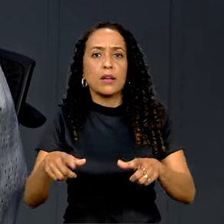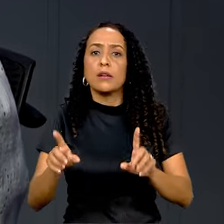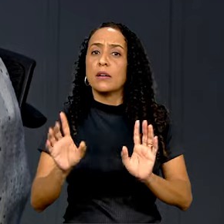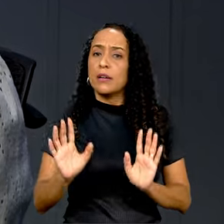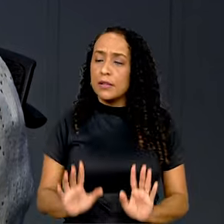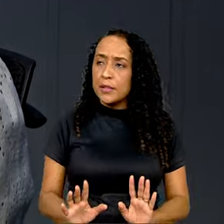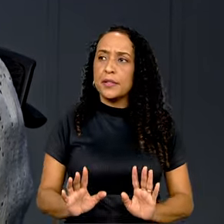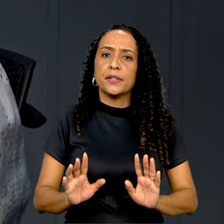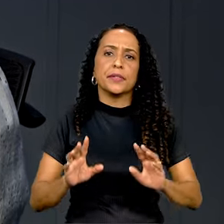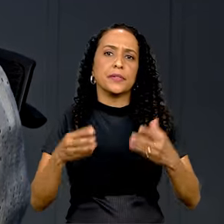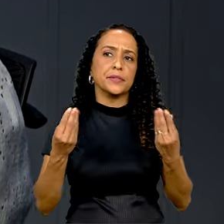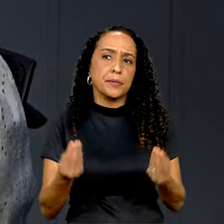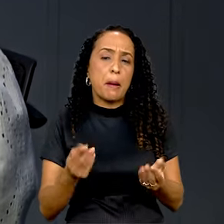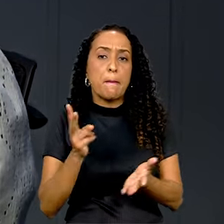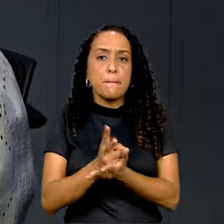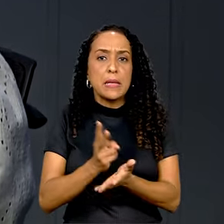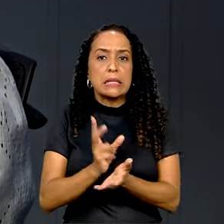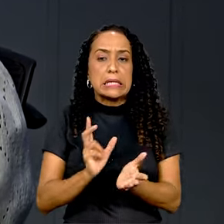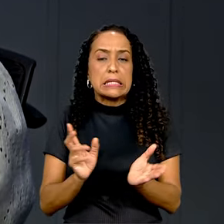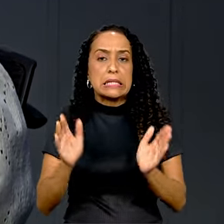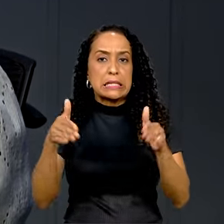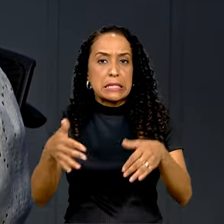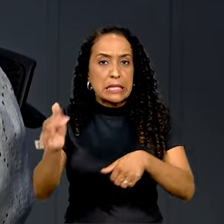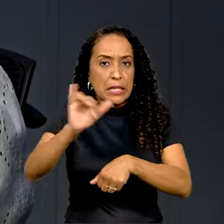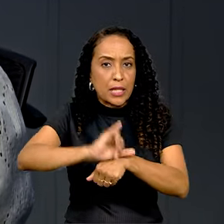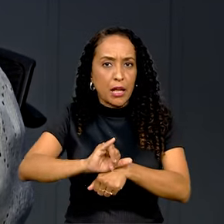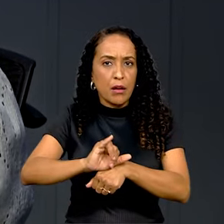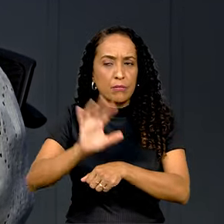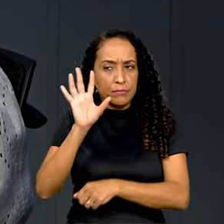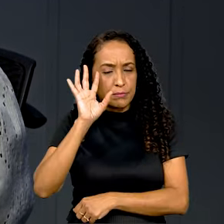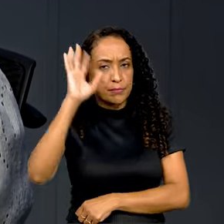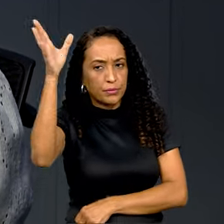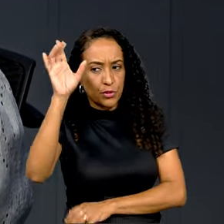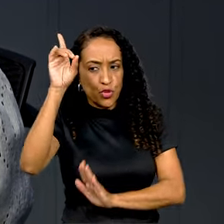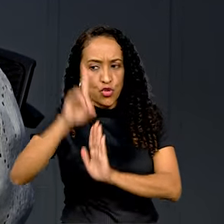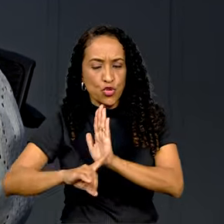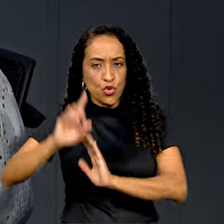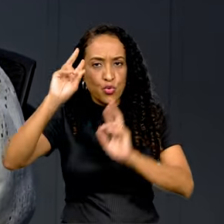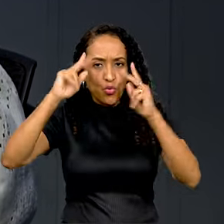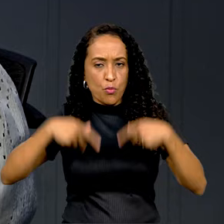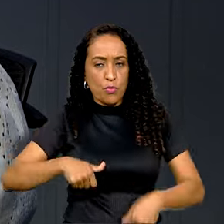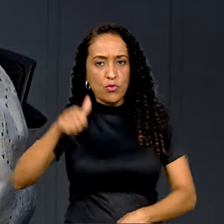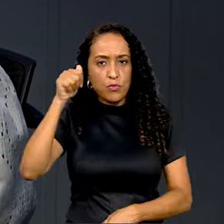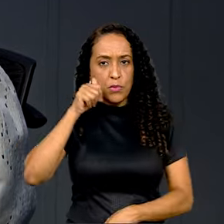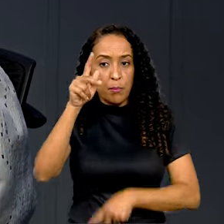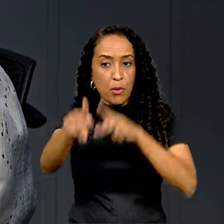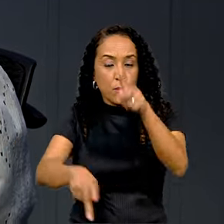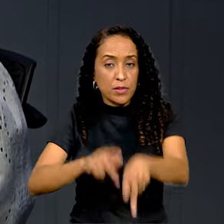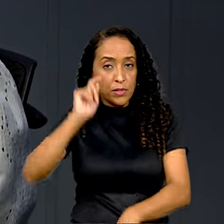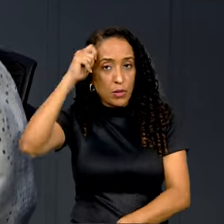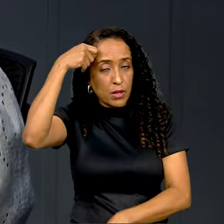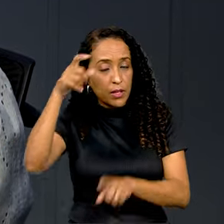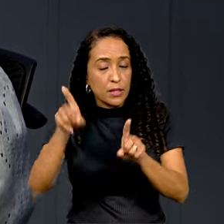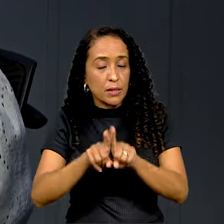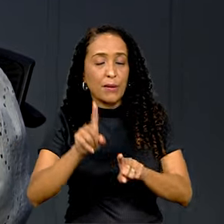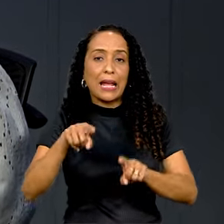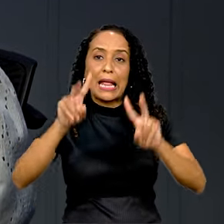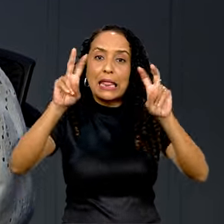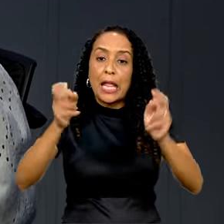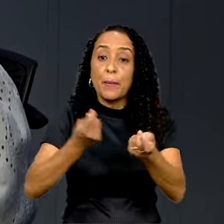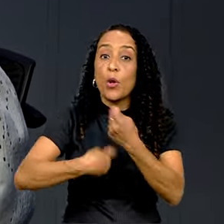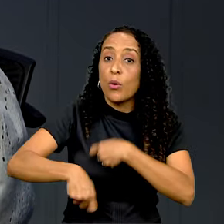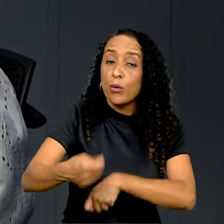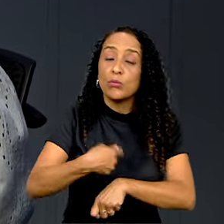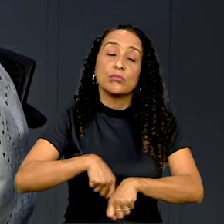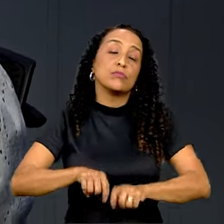que apesar de ser Central paraa realização dos Direitos Humanos das mulheres e da população negra É também um